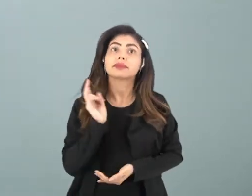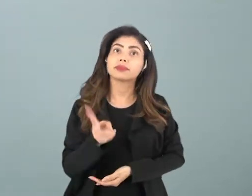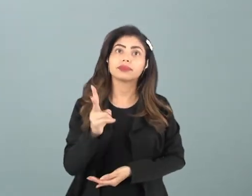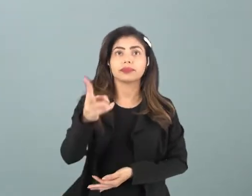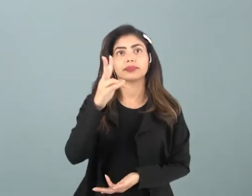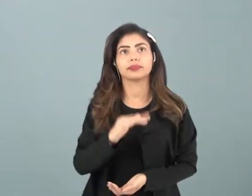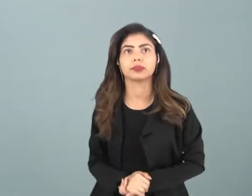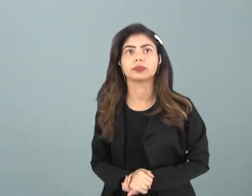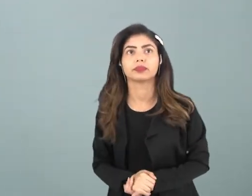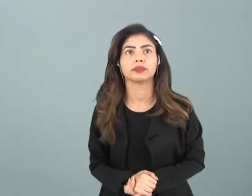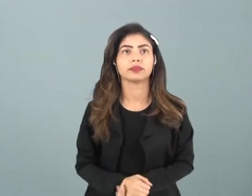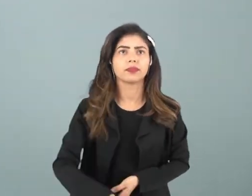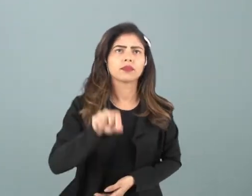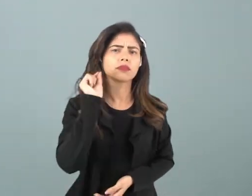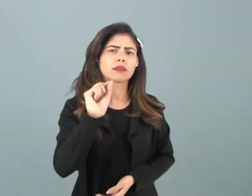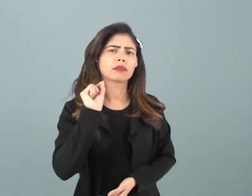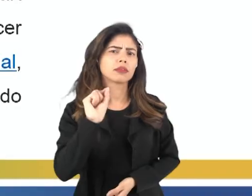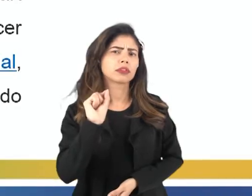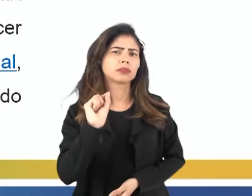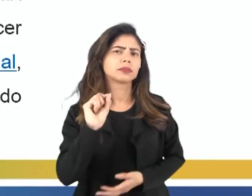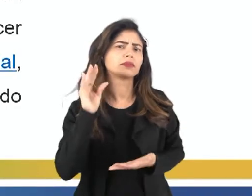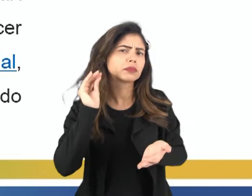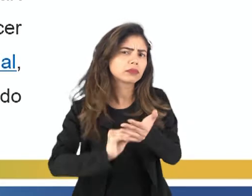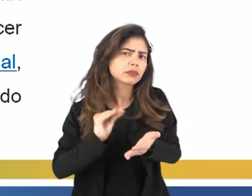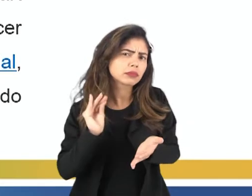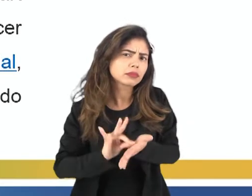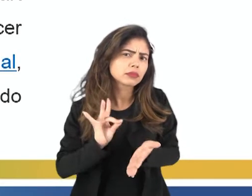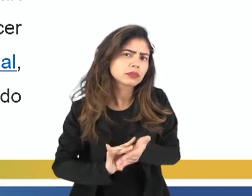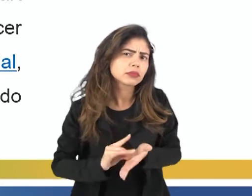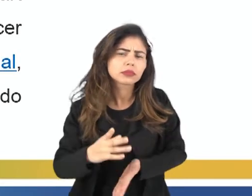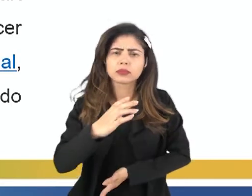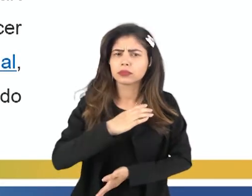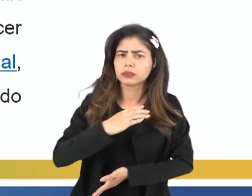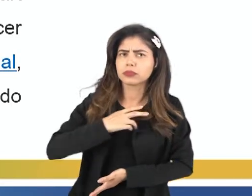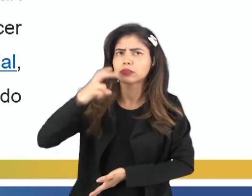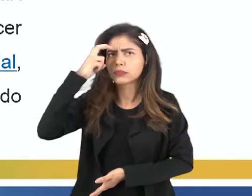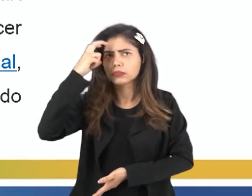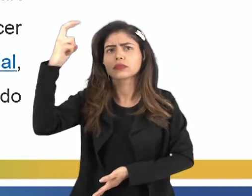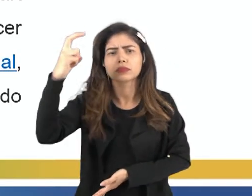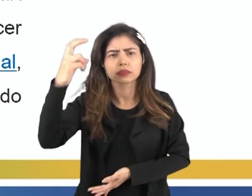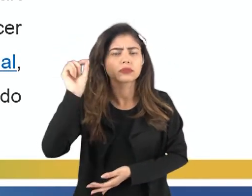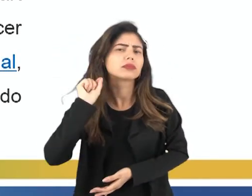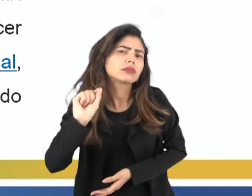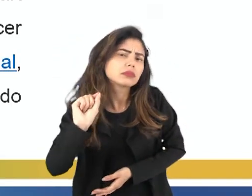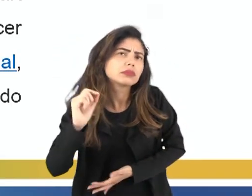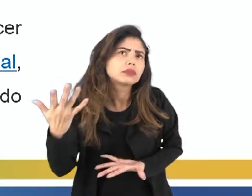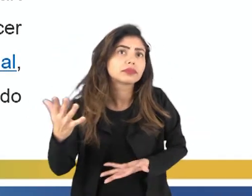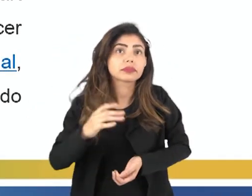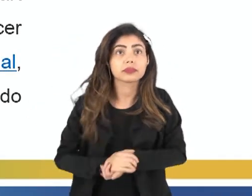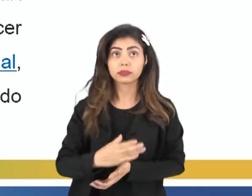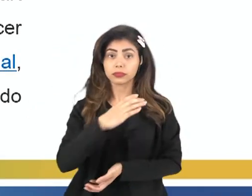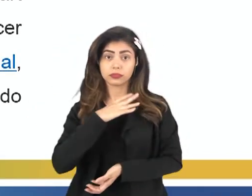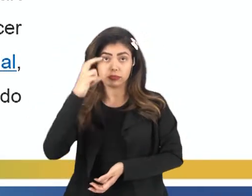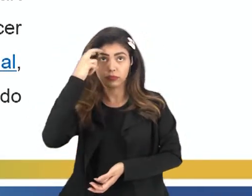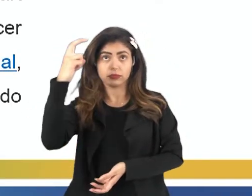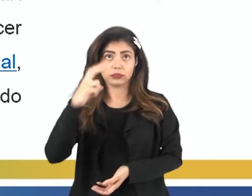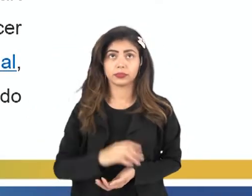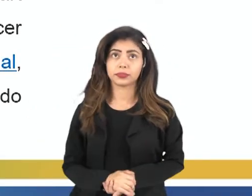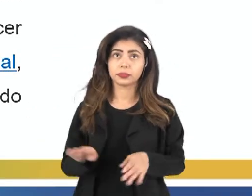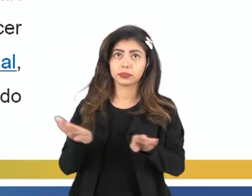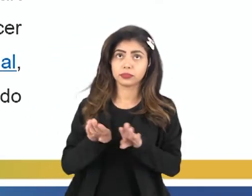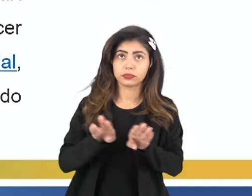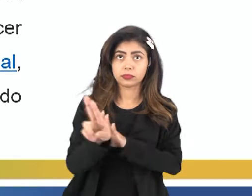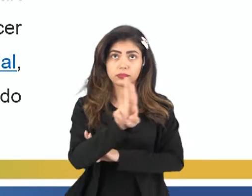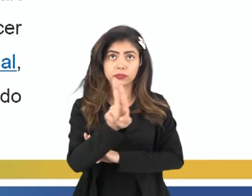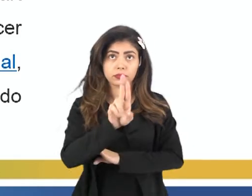sequência, o que é de fato as cidades inteligentes ou Smart City? Cidades inteligentes,